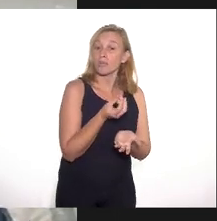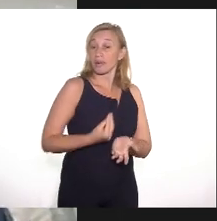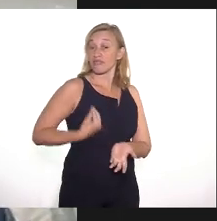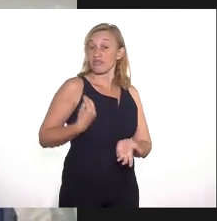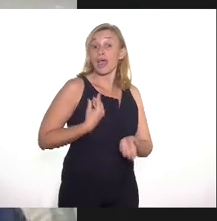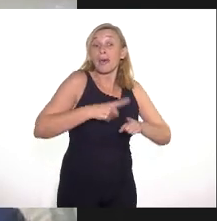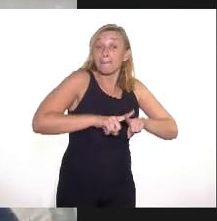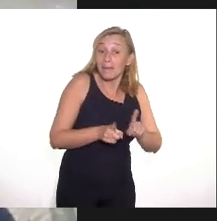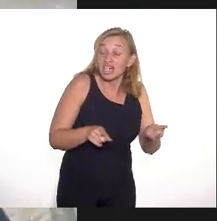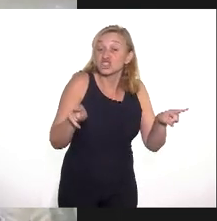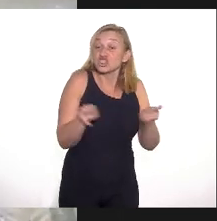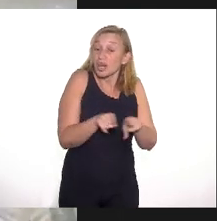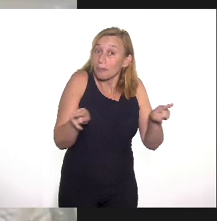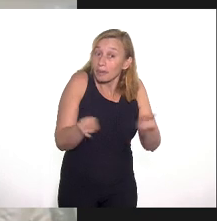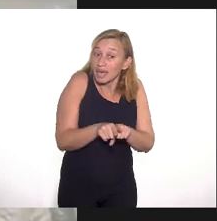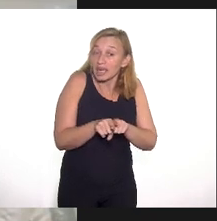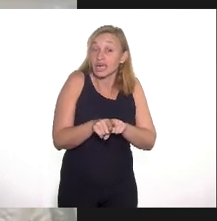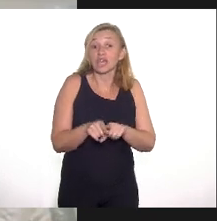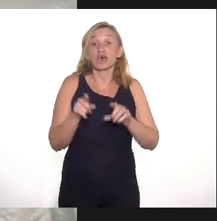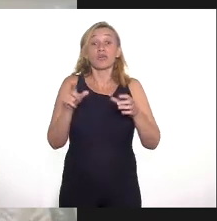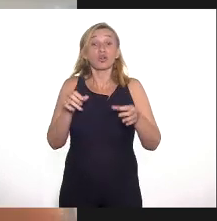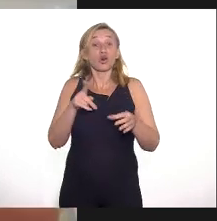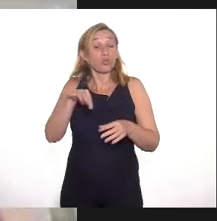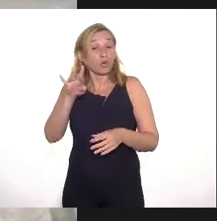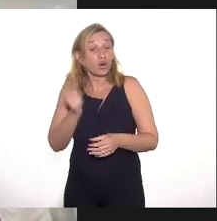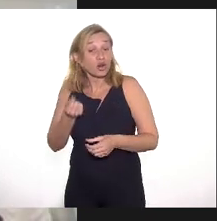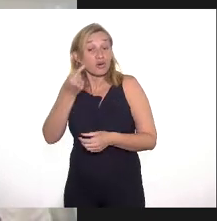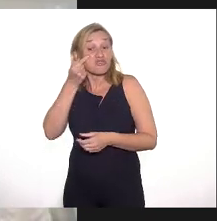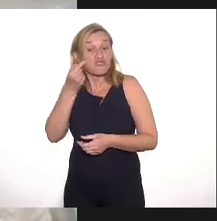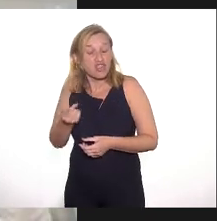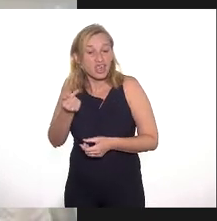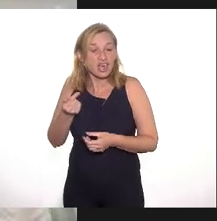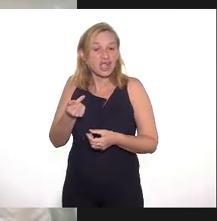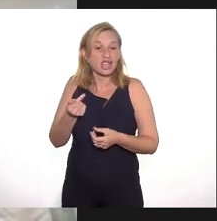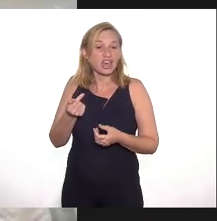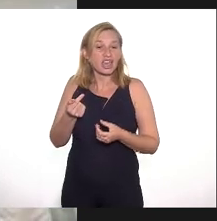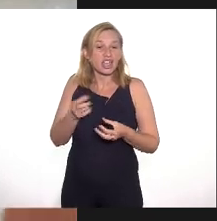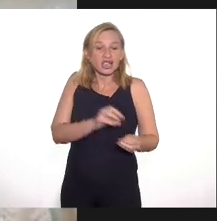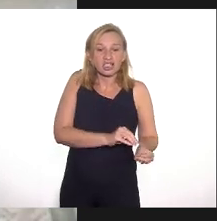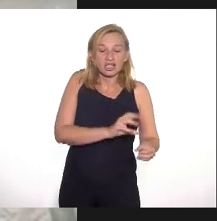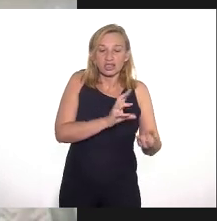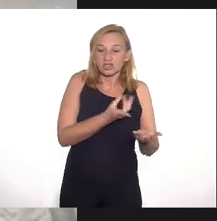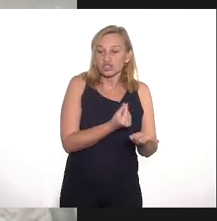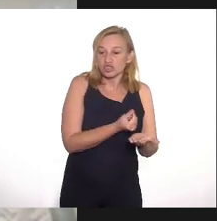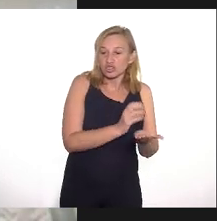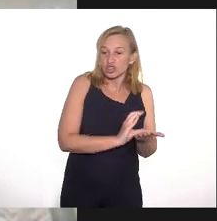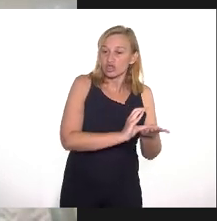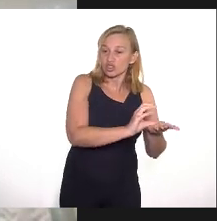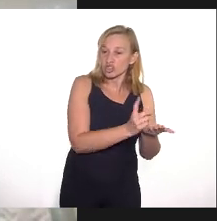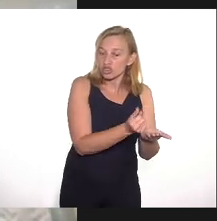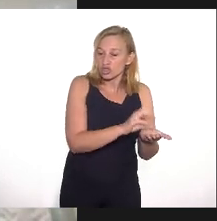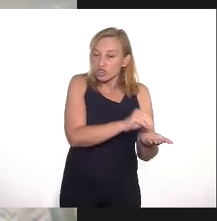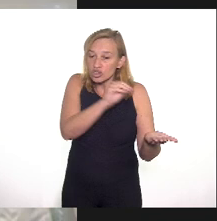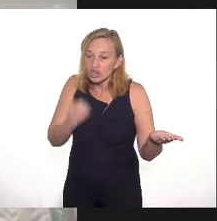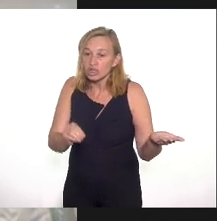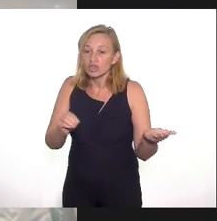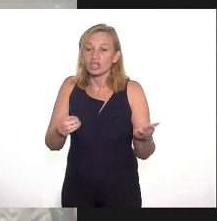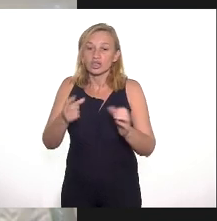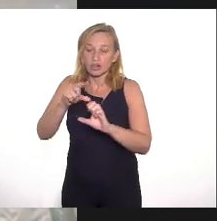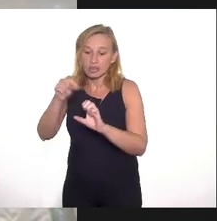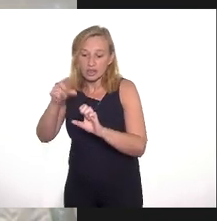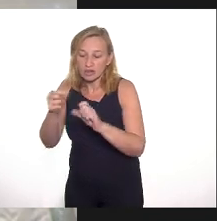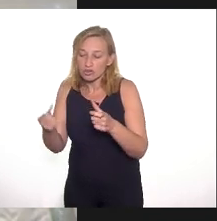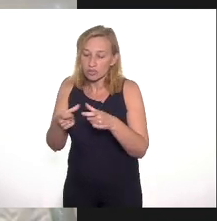sobreviverem, mas também porque o programa prevê a transferência de renda, de recurso, para os micros,